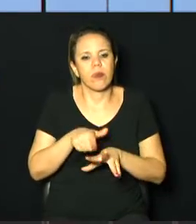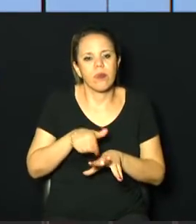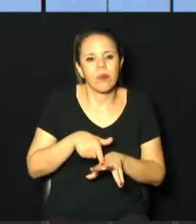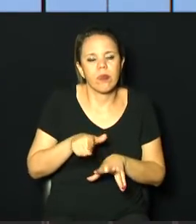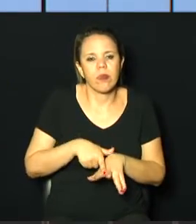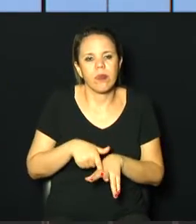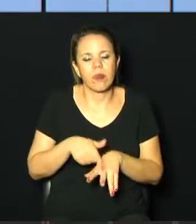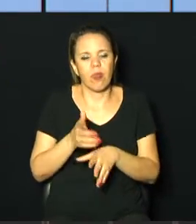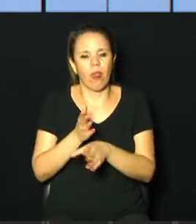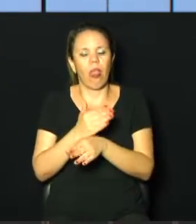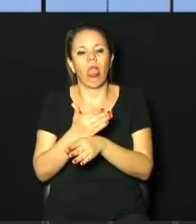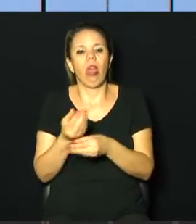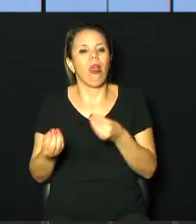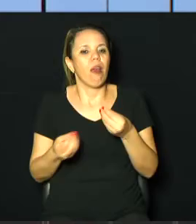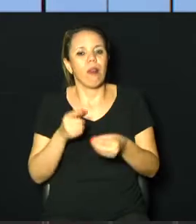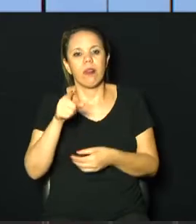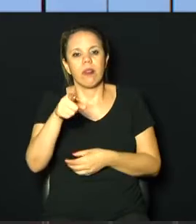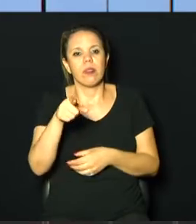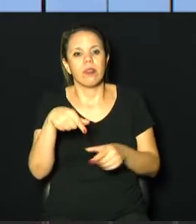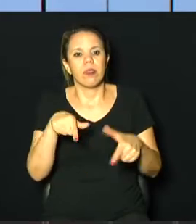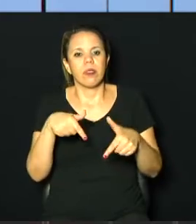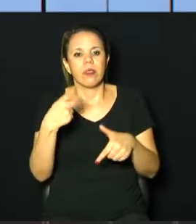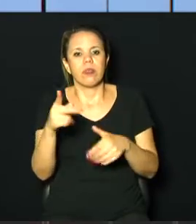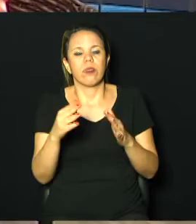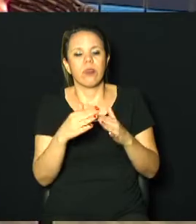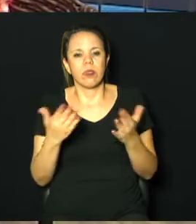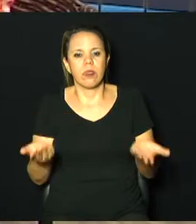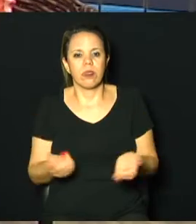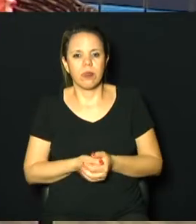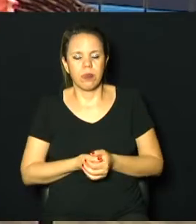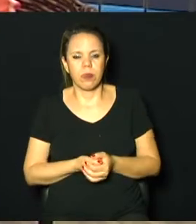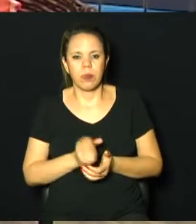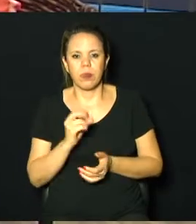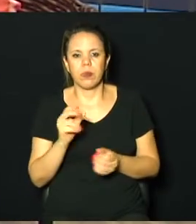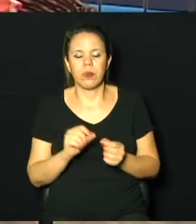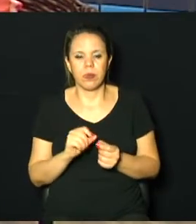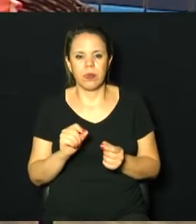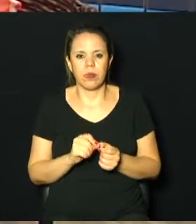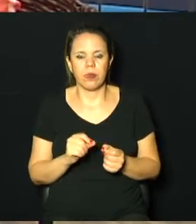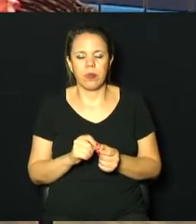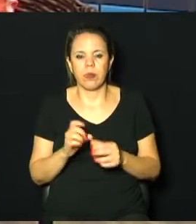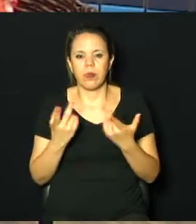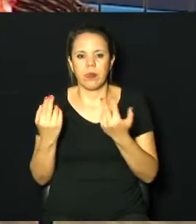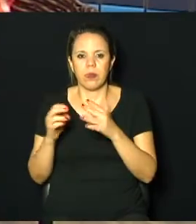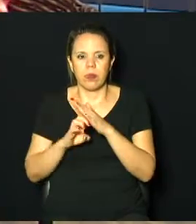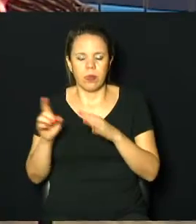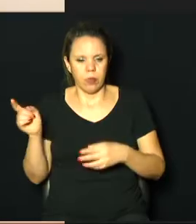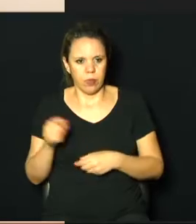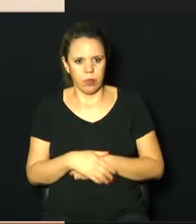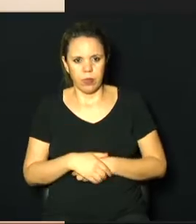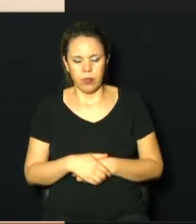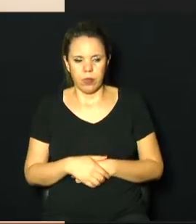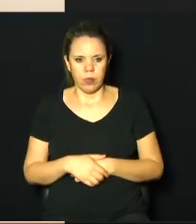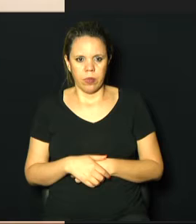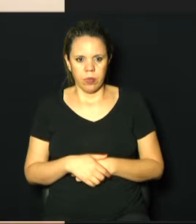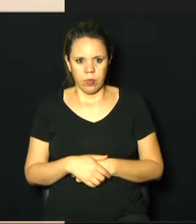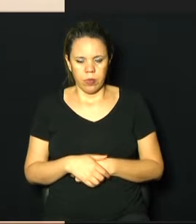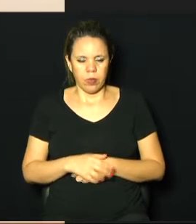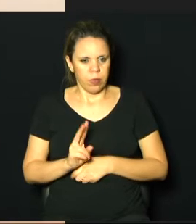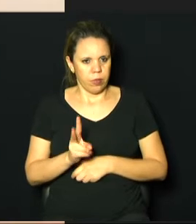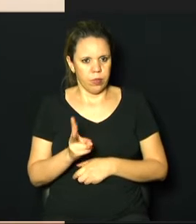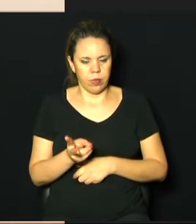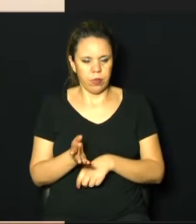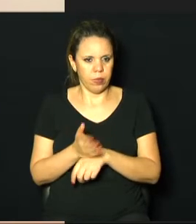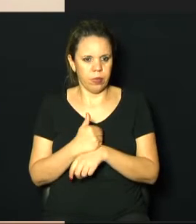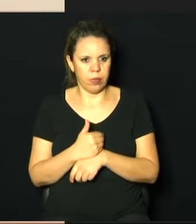mais largado? Você como é que está trabalhando em casa, hein? Ou tem que fazer como se estivesse na empresa? Eu sempre,